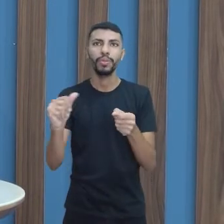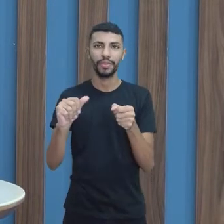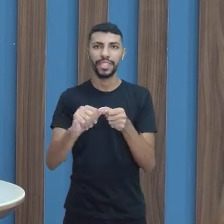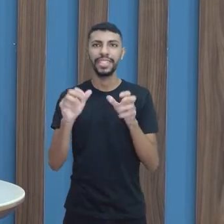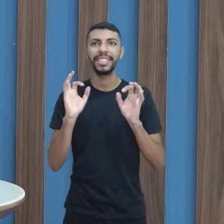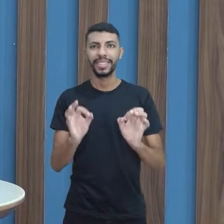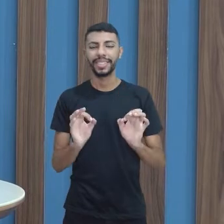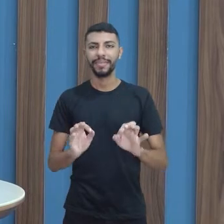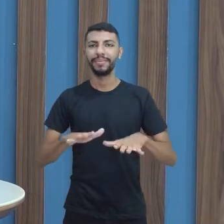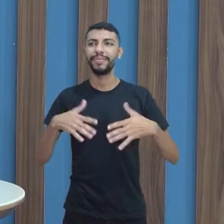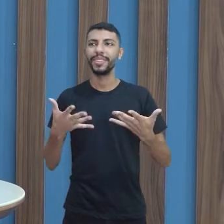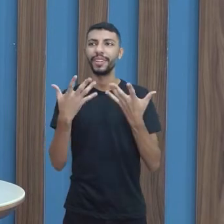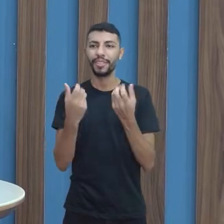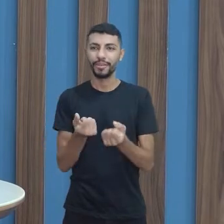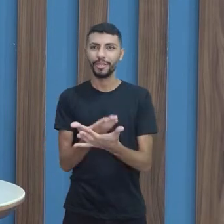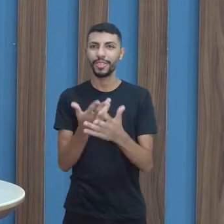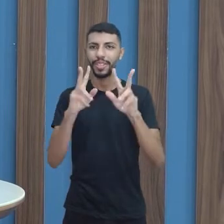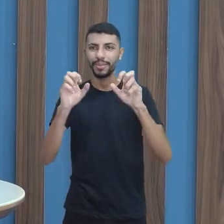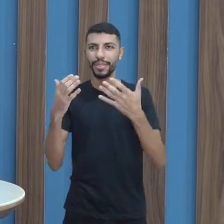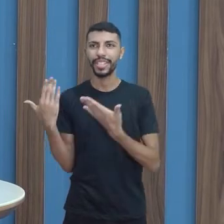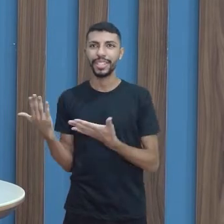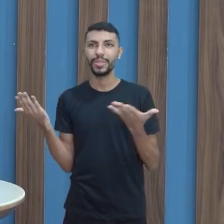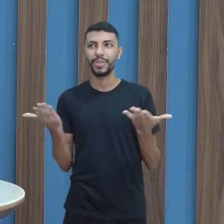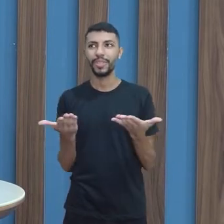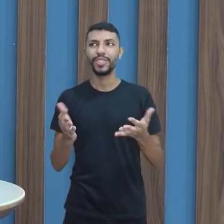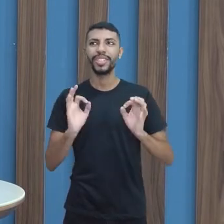gente vai conversar sobre isso durante a aula, tá certo?